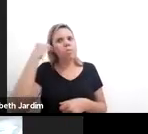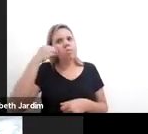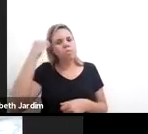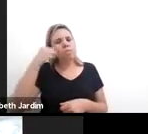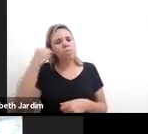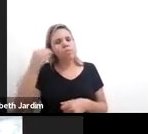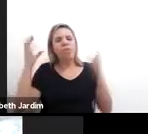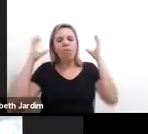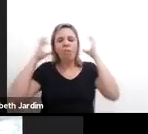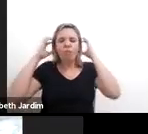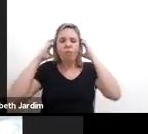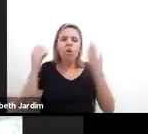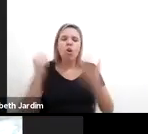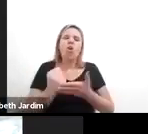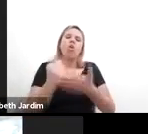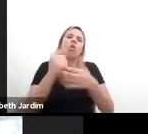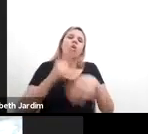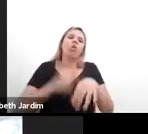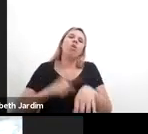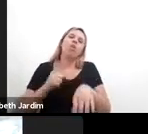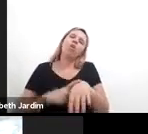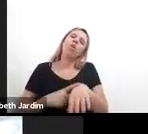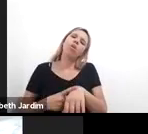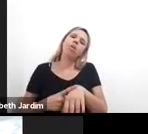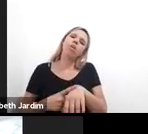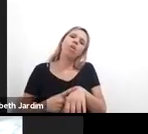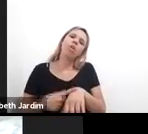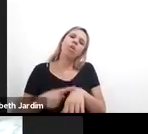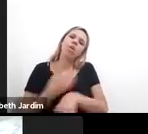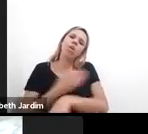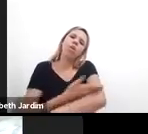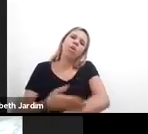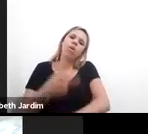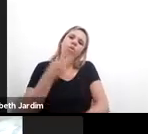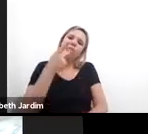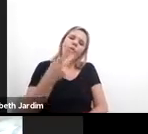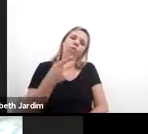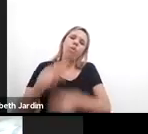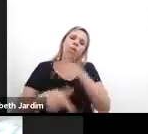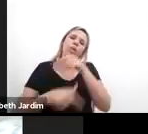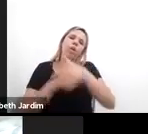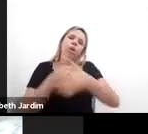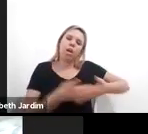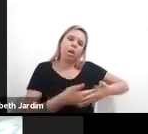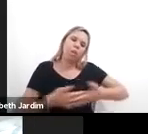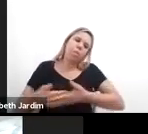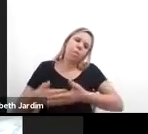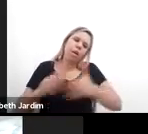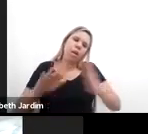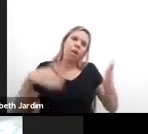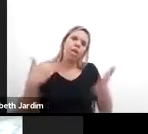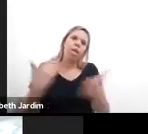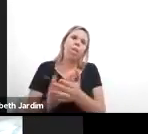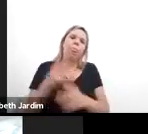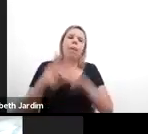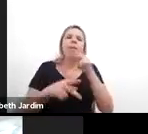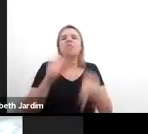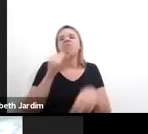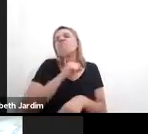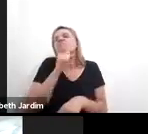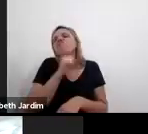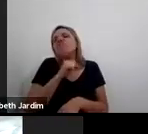para ajudar em todos os momentos, né? A gente costuma dizer que a gente atua de bebê, né, Mari? Até quando está bem